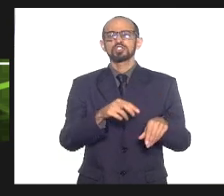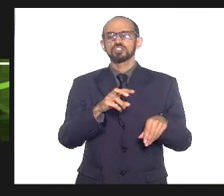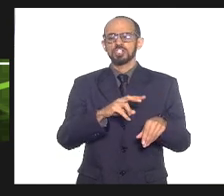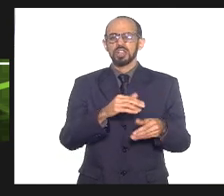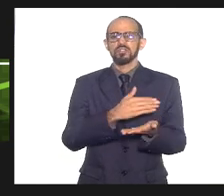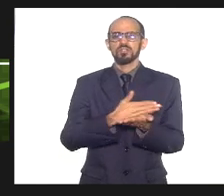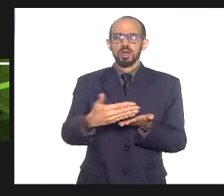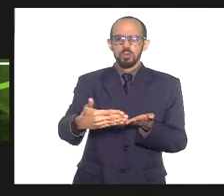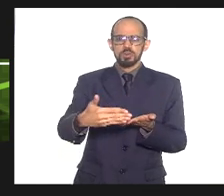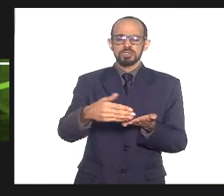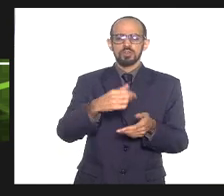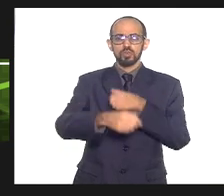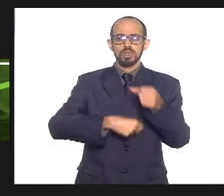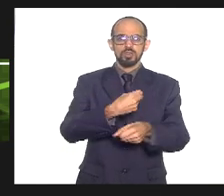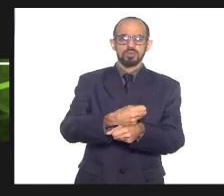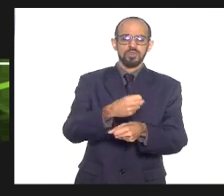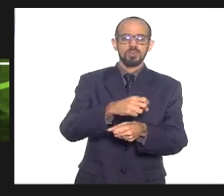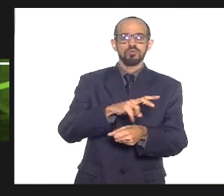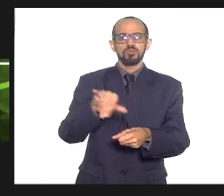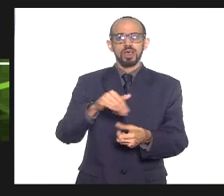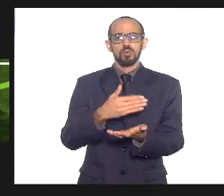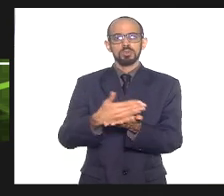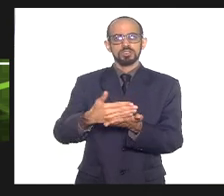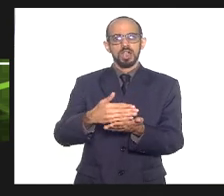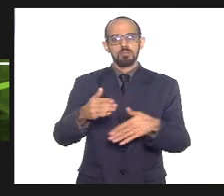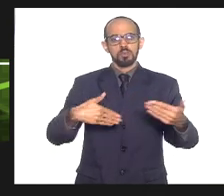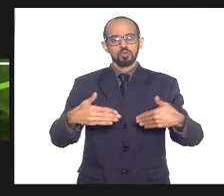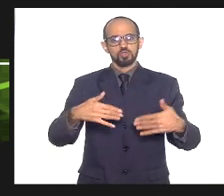vem, ela terá o seu primeiro óleo.